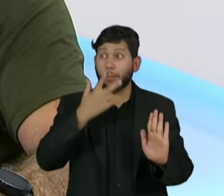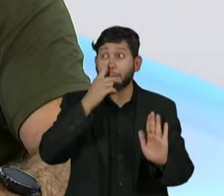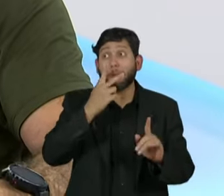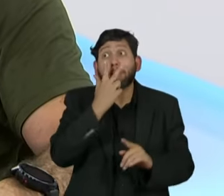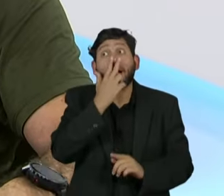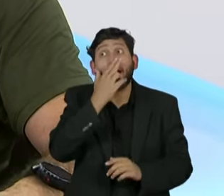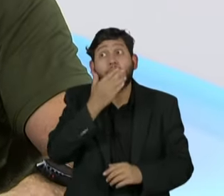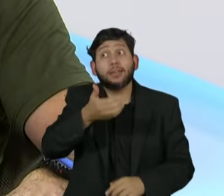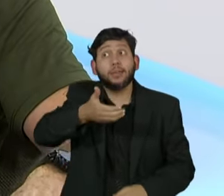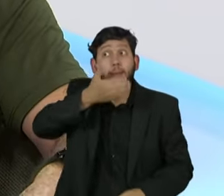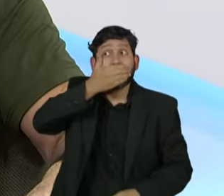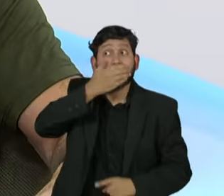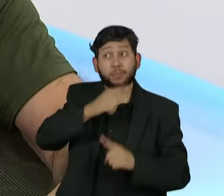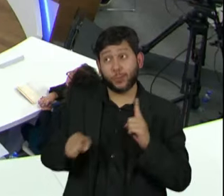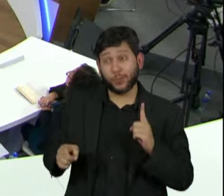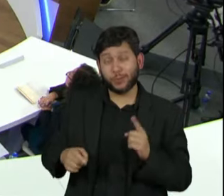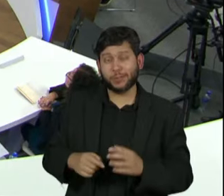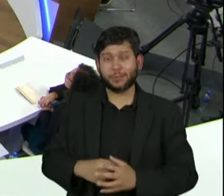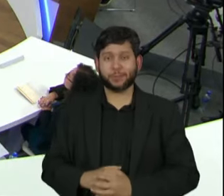censura